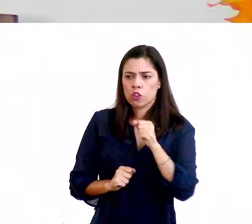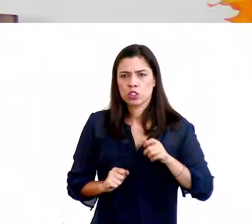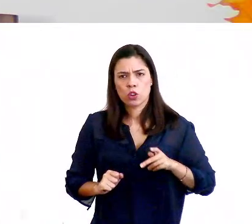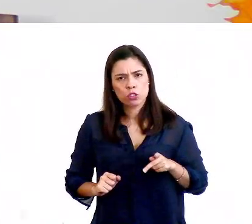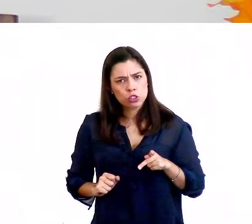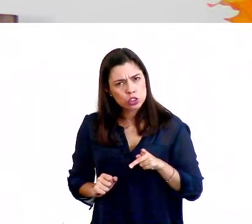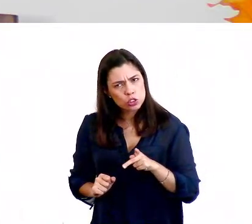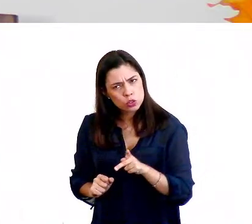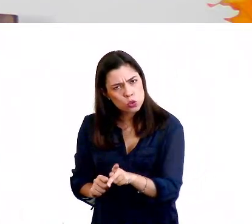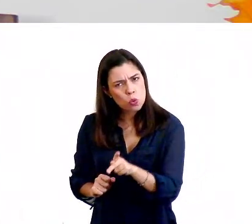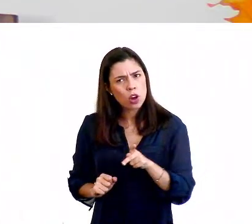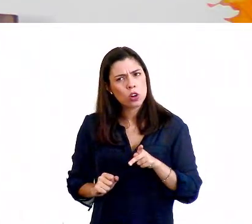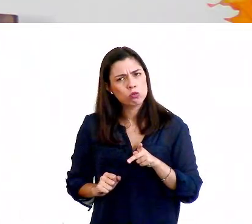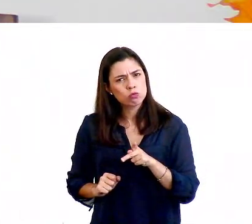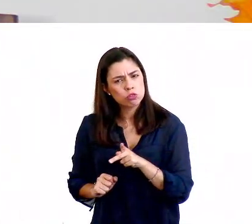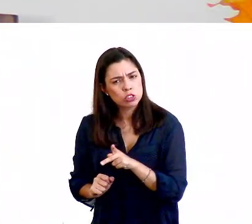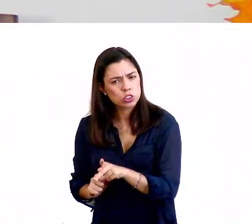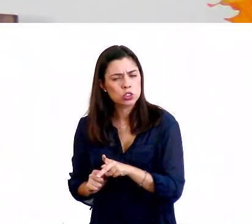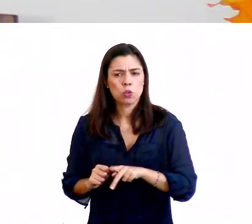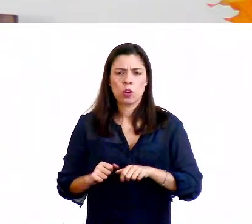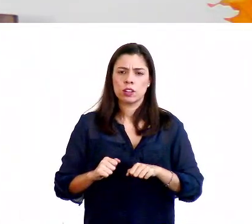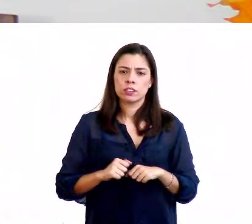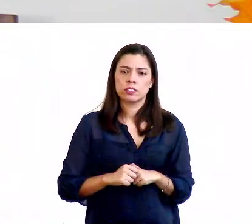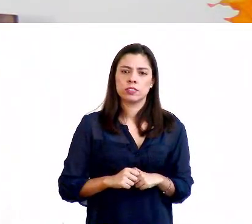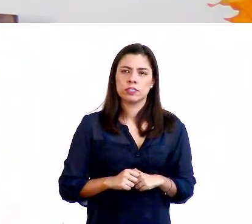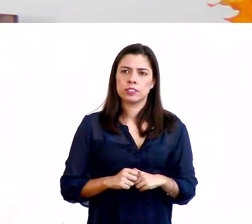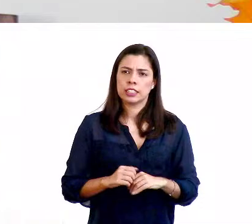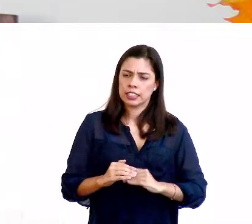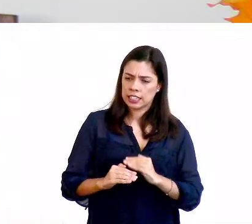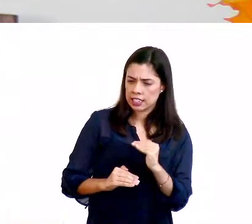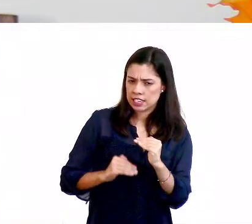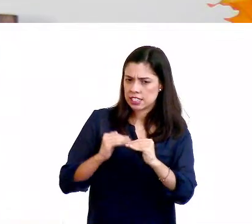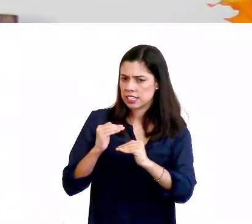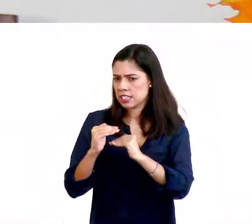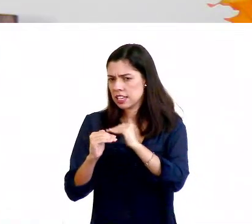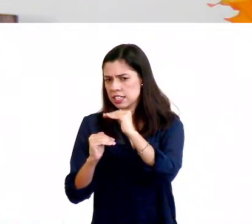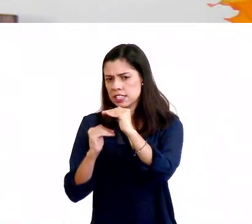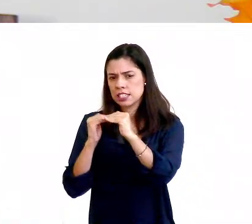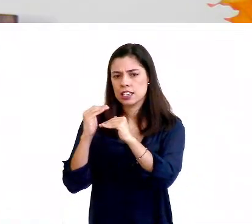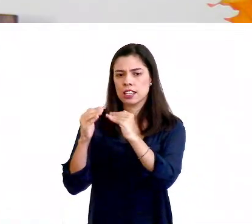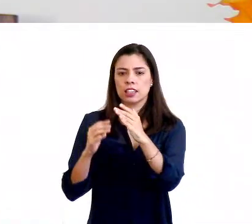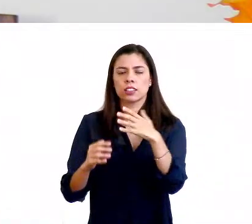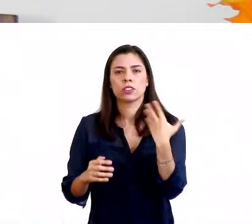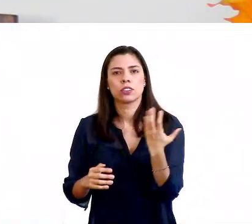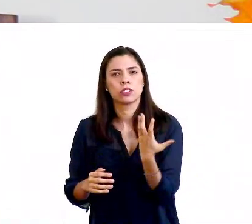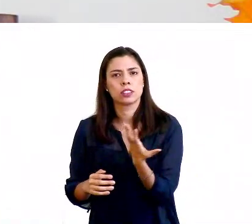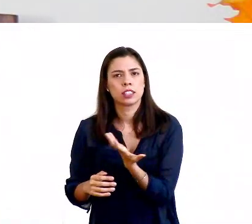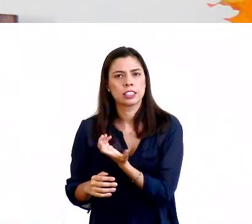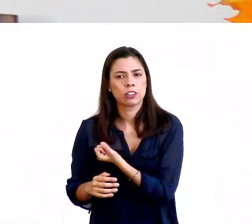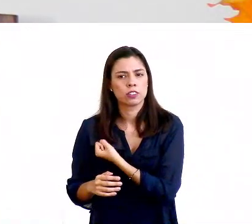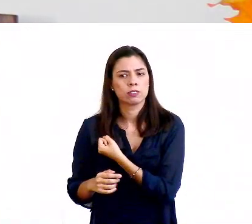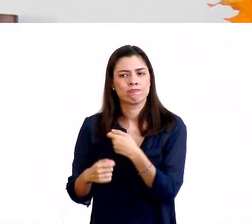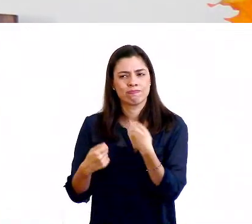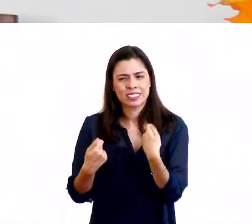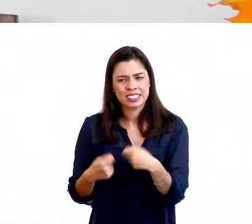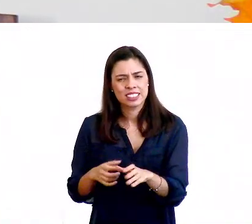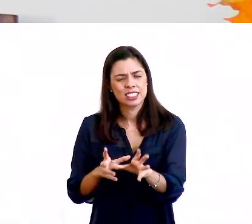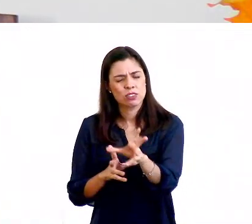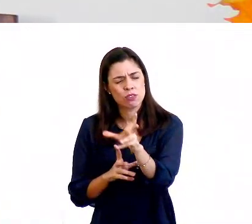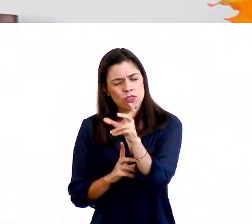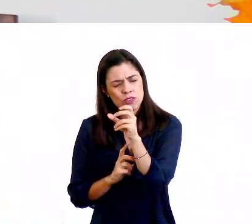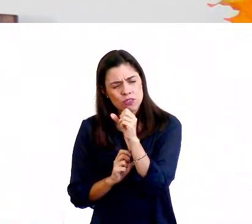fim. E perseverar implica em grande esforço e dedicação.